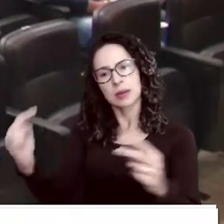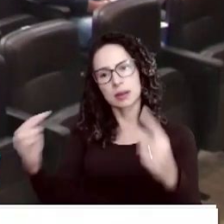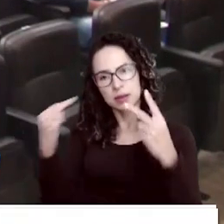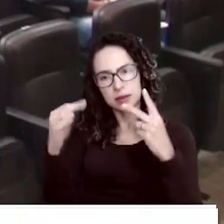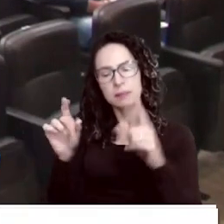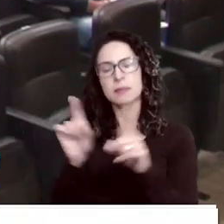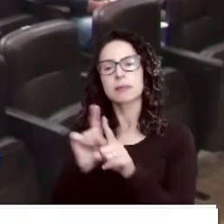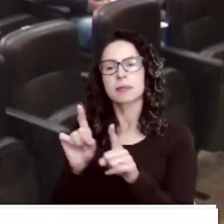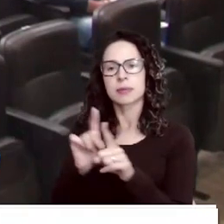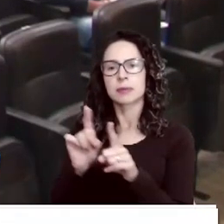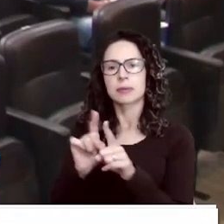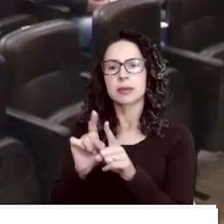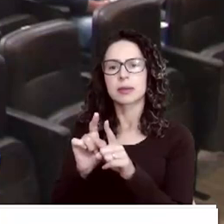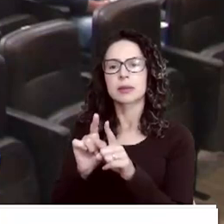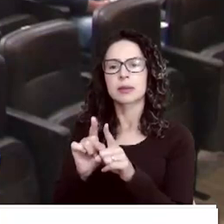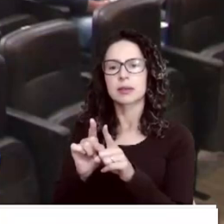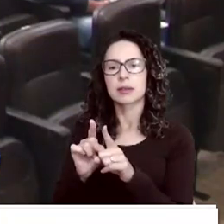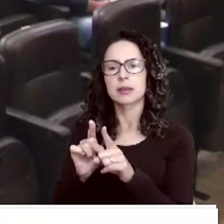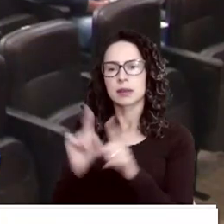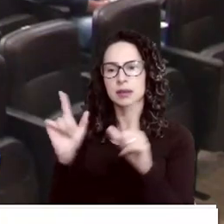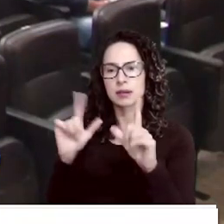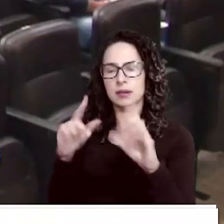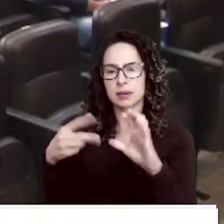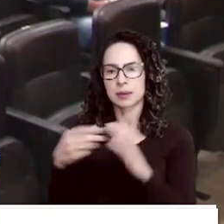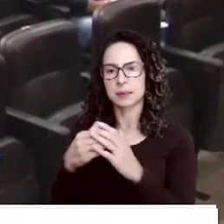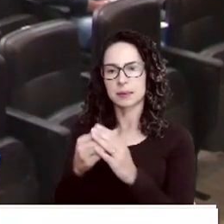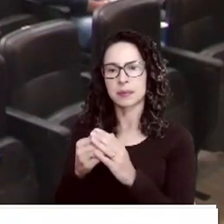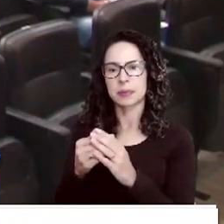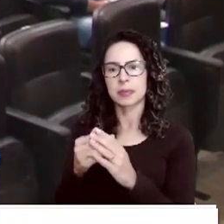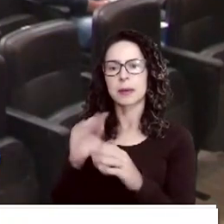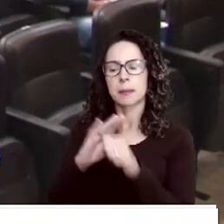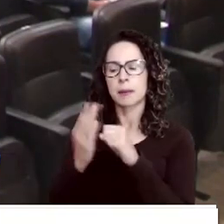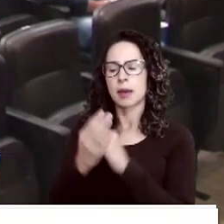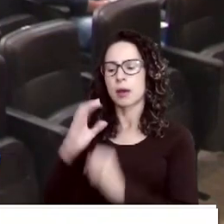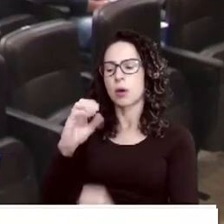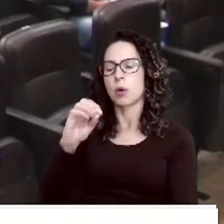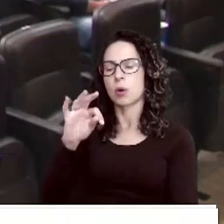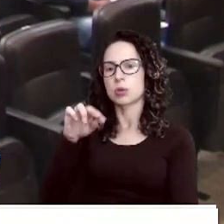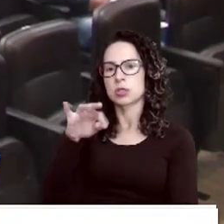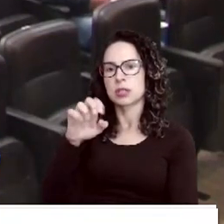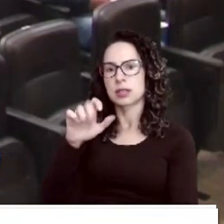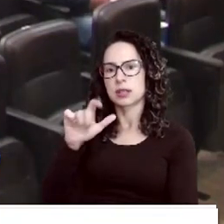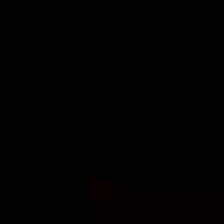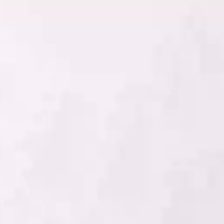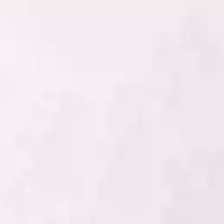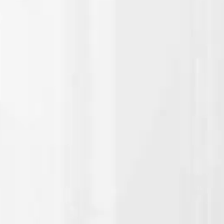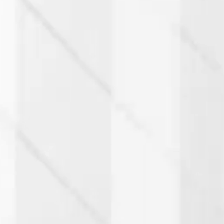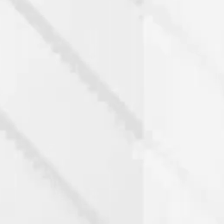na TV Câmara. No Jardim Continental, dia 7, às 5 da tarde.